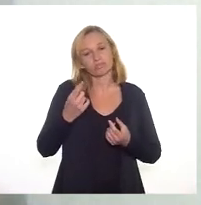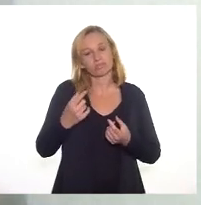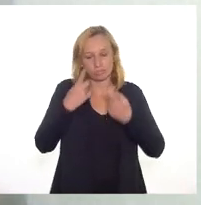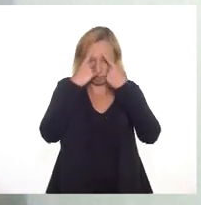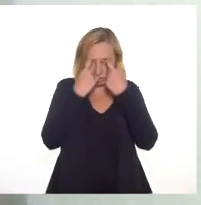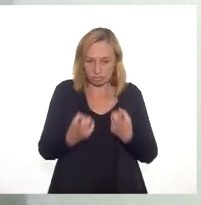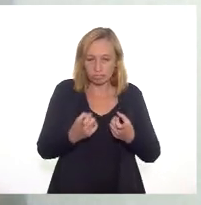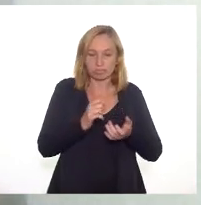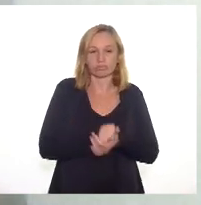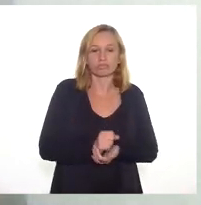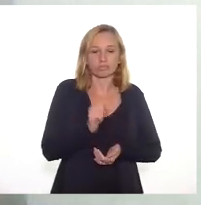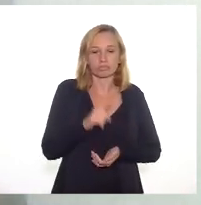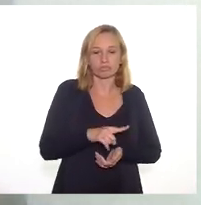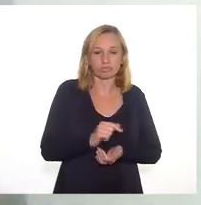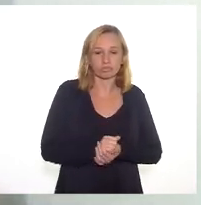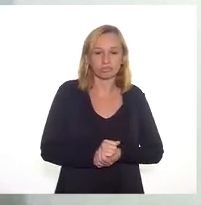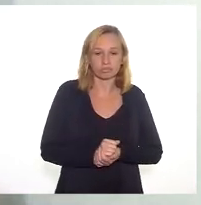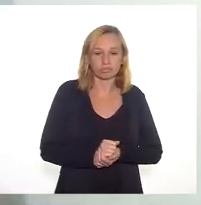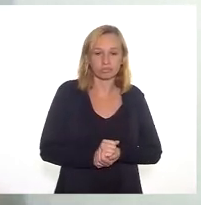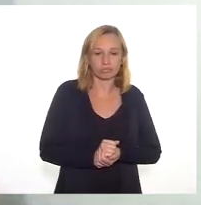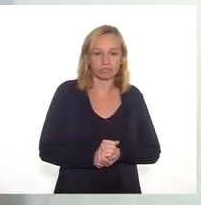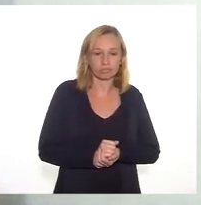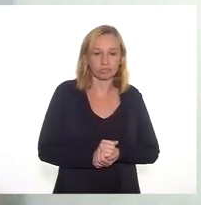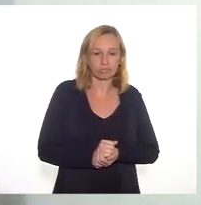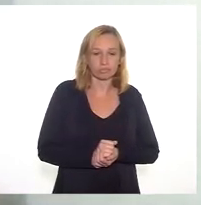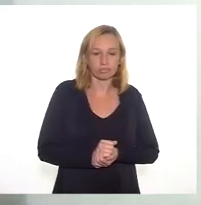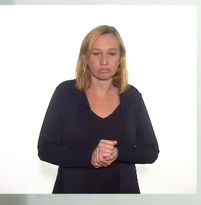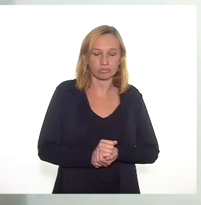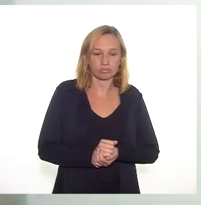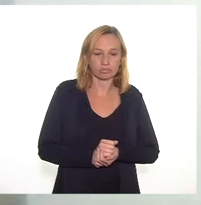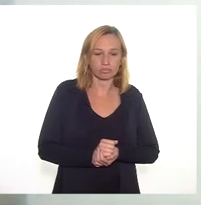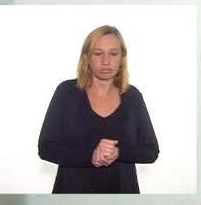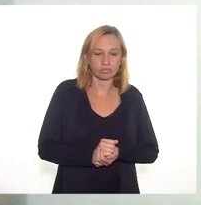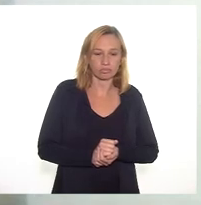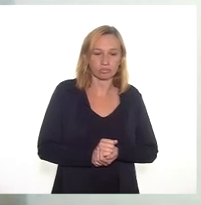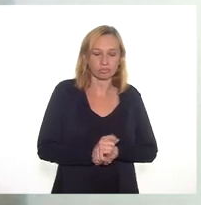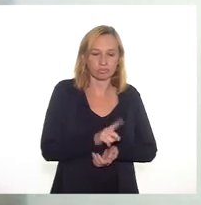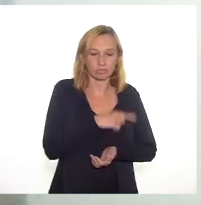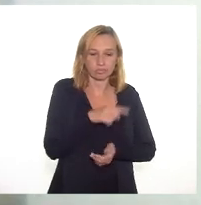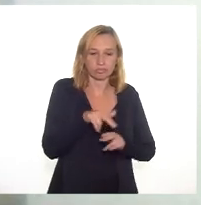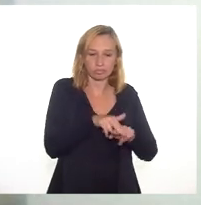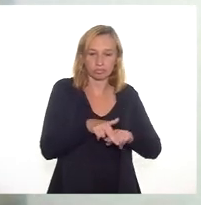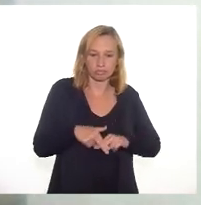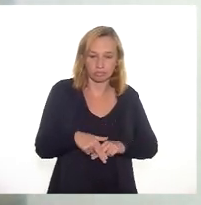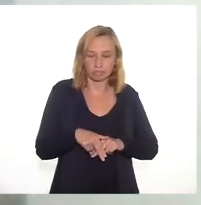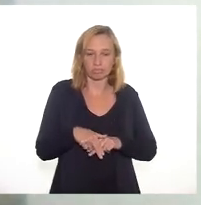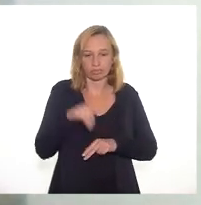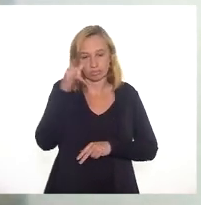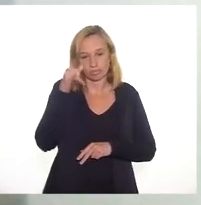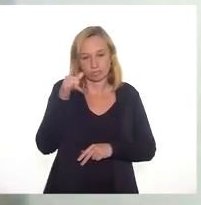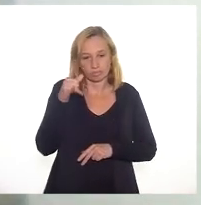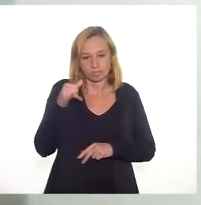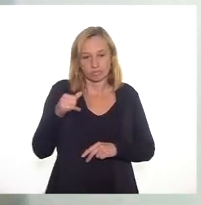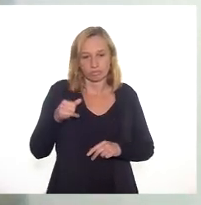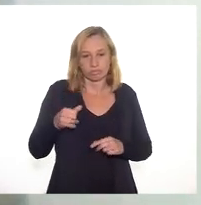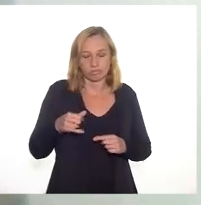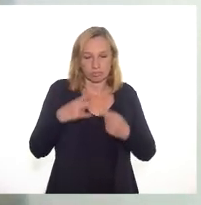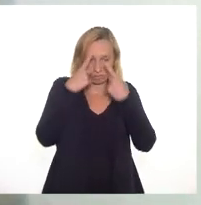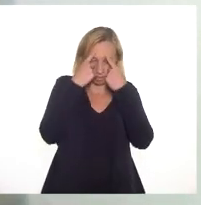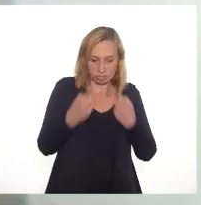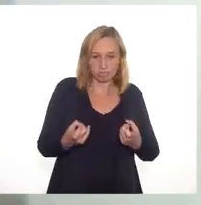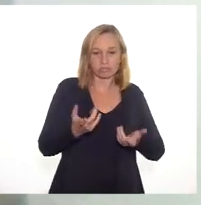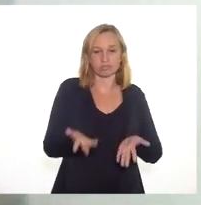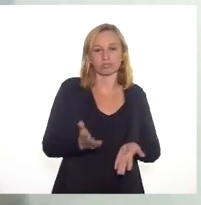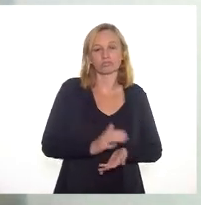mais eficaz, é a gente eliminar as causas da violência, os aspectos da nossa vida social que